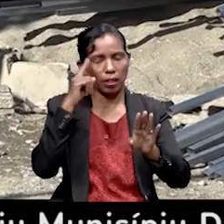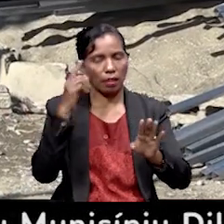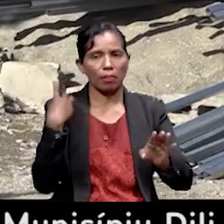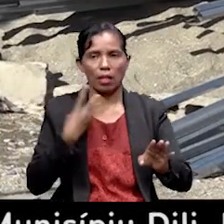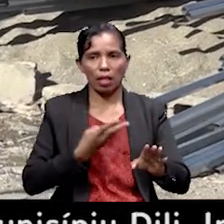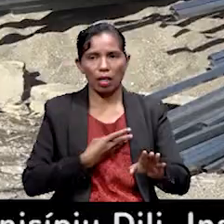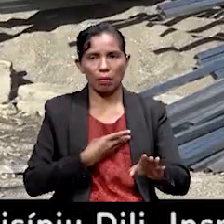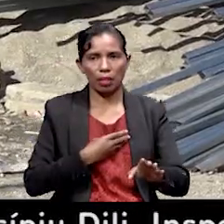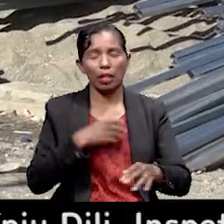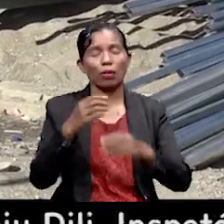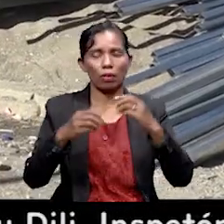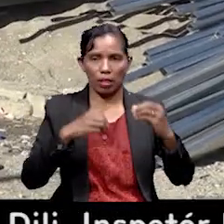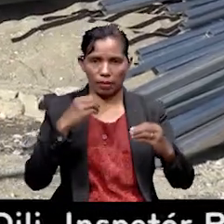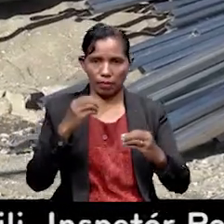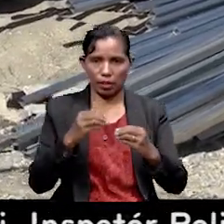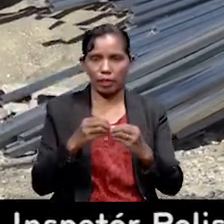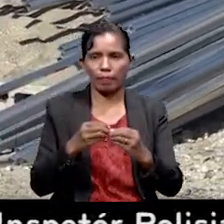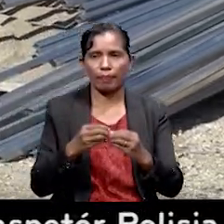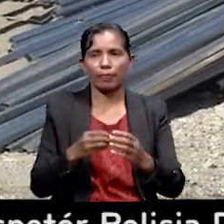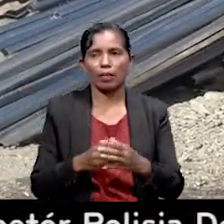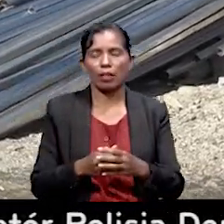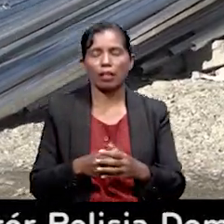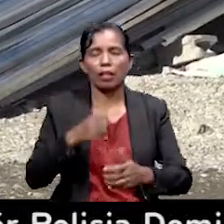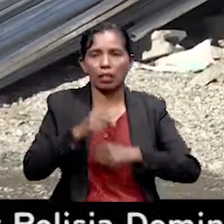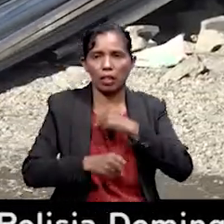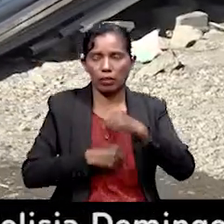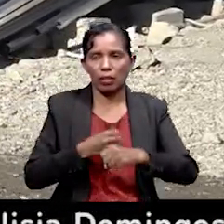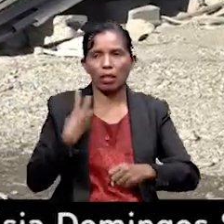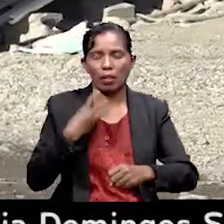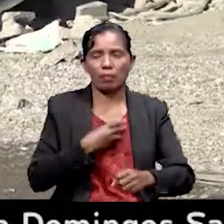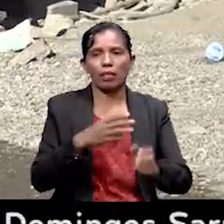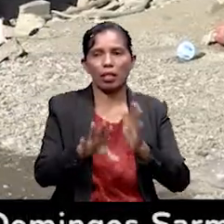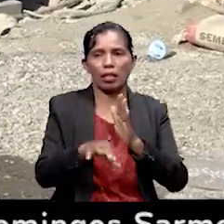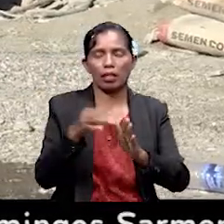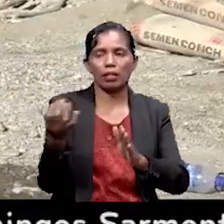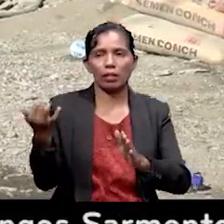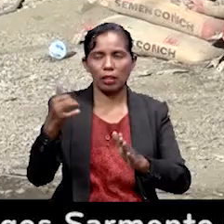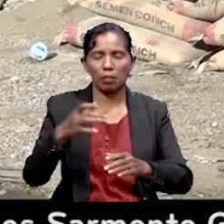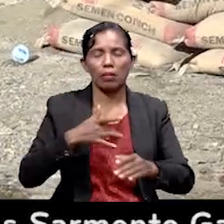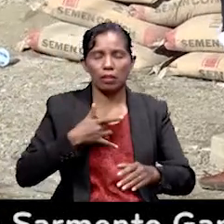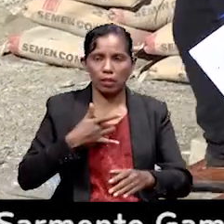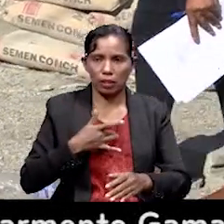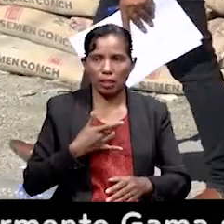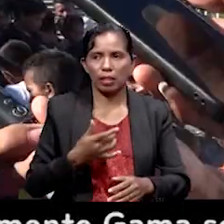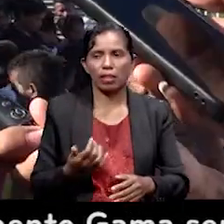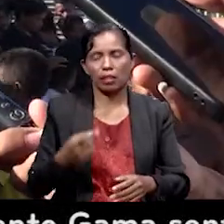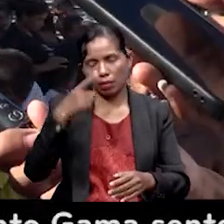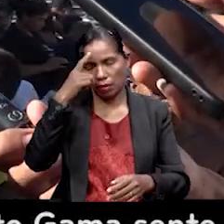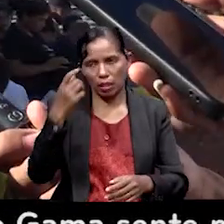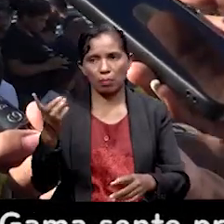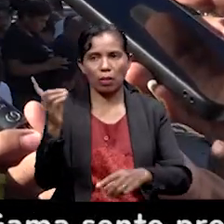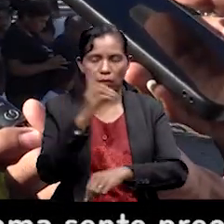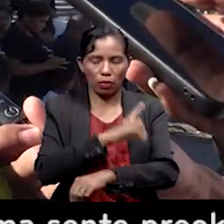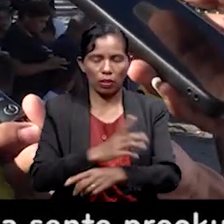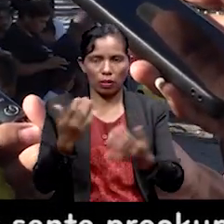ne signifika kata terus nebe ma kami heta ne sira mo senti tamene ma onoron sira